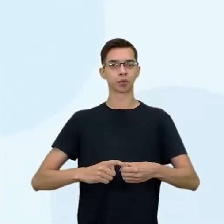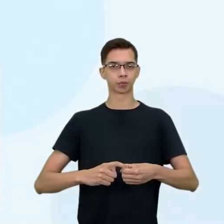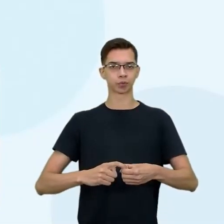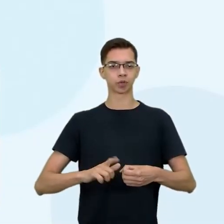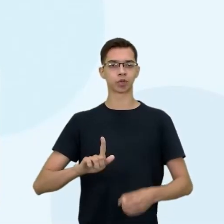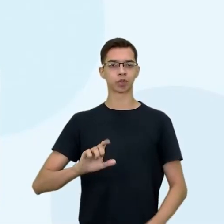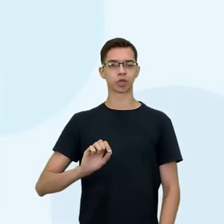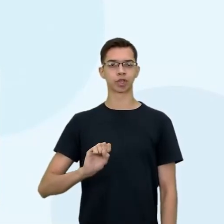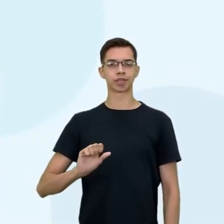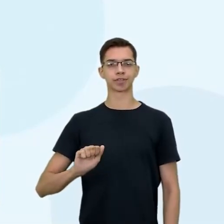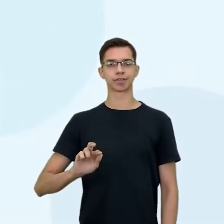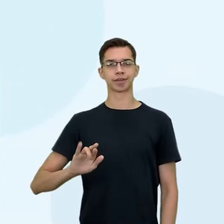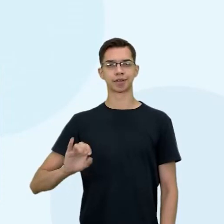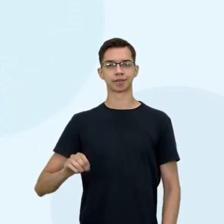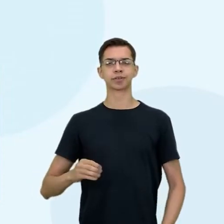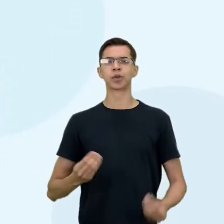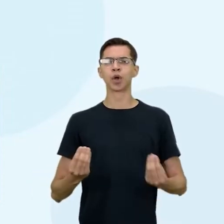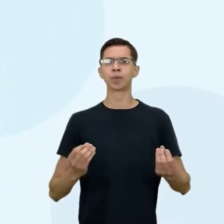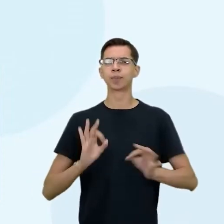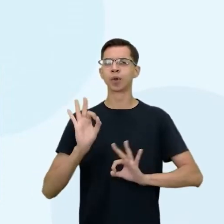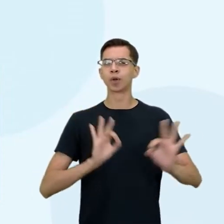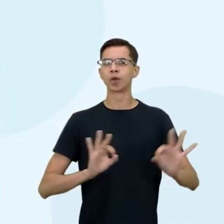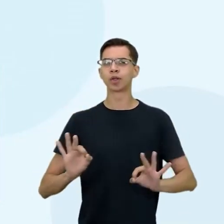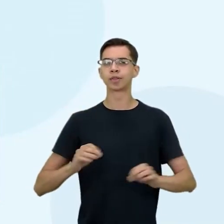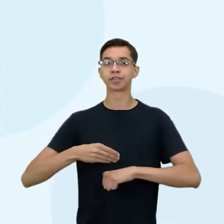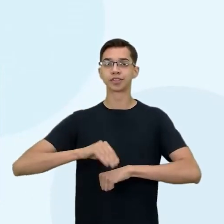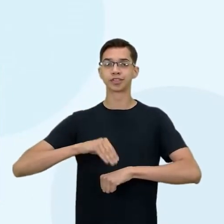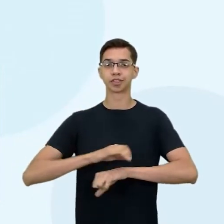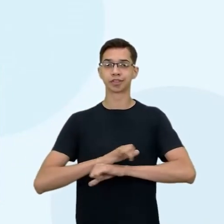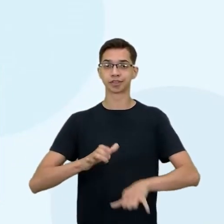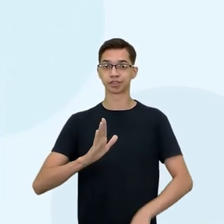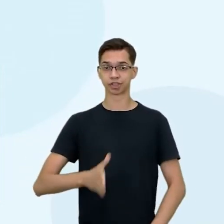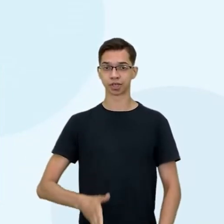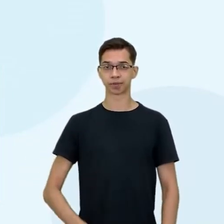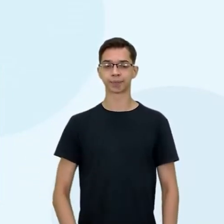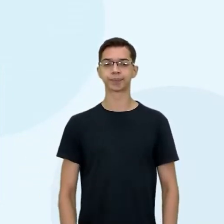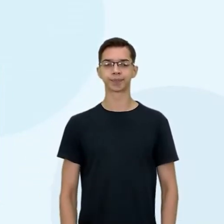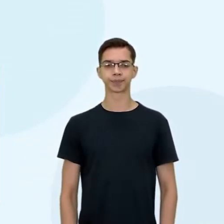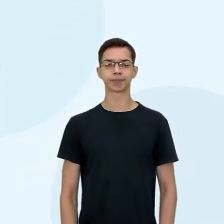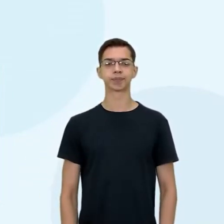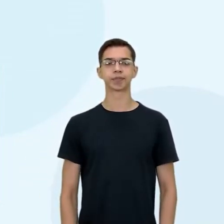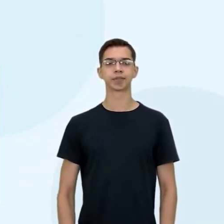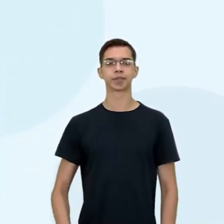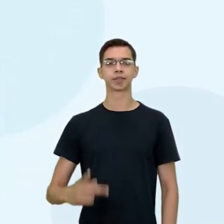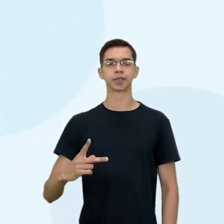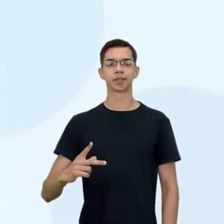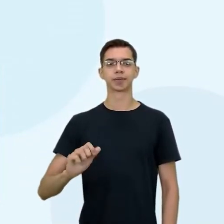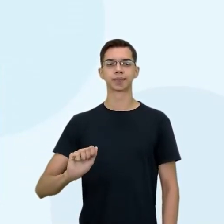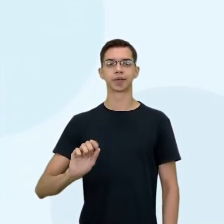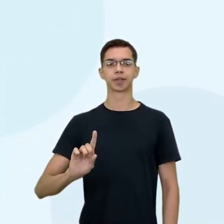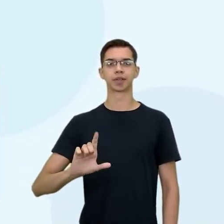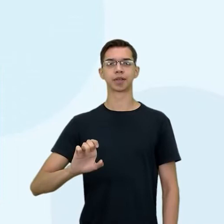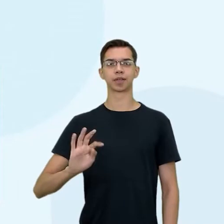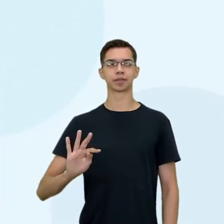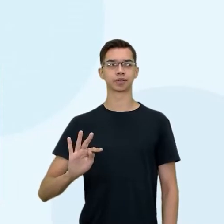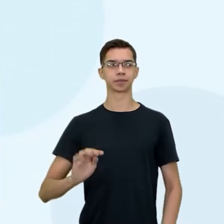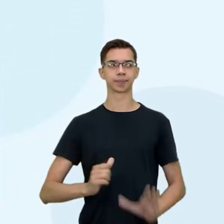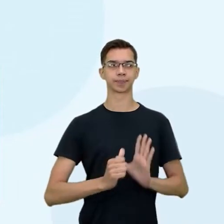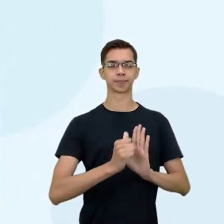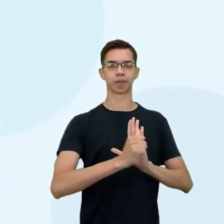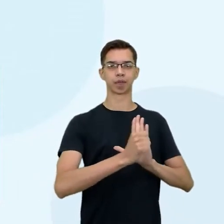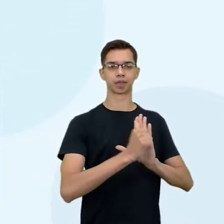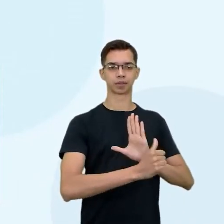organizar? A gente deu algumas dicas para vocês ali, né? Tem a ferramenta do Padlet, tem a ferramenta do Evernote,